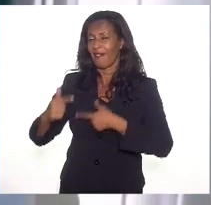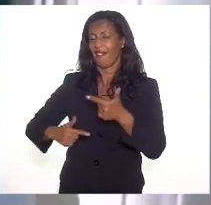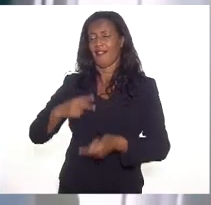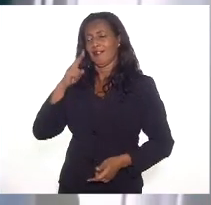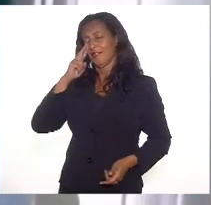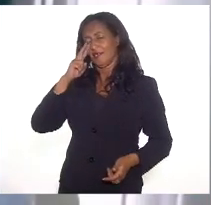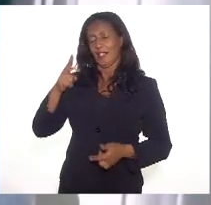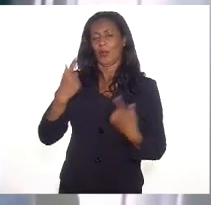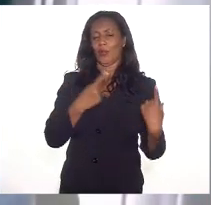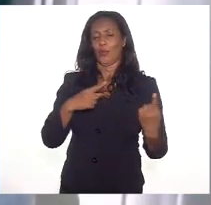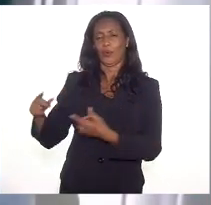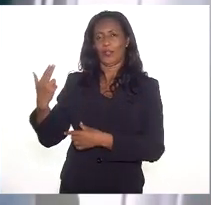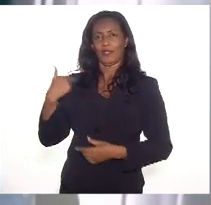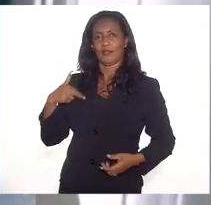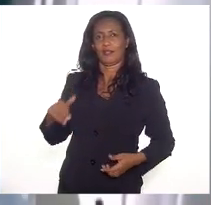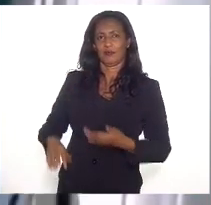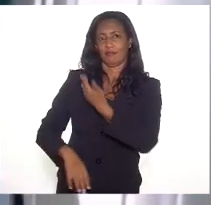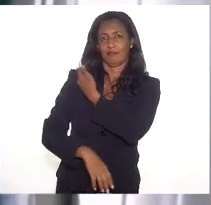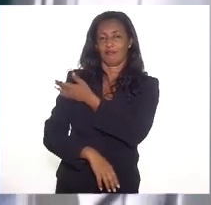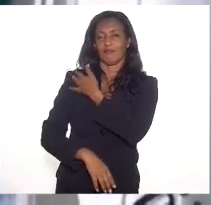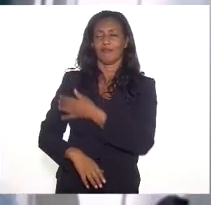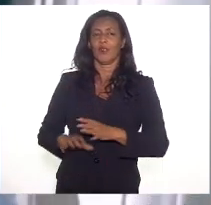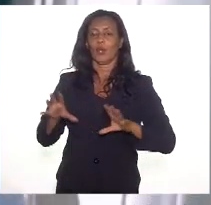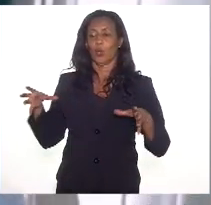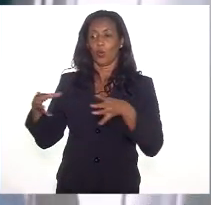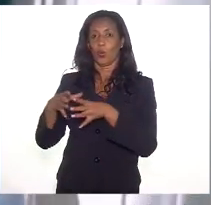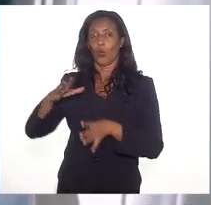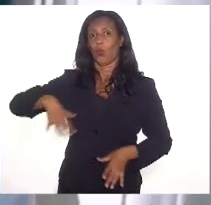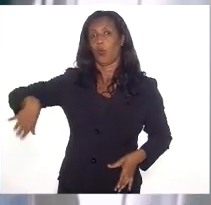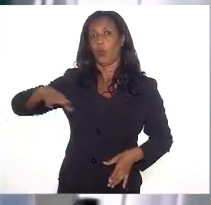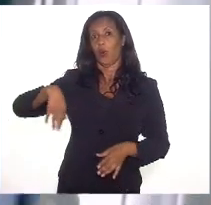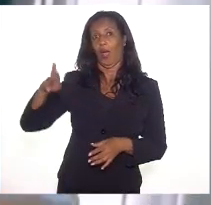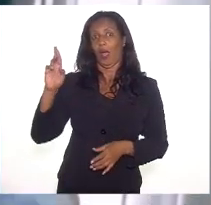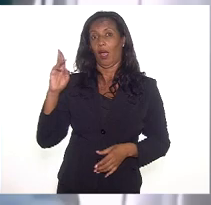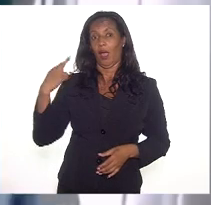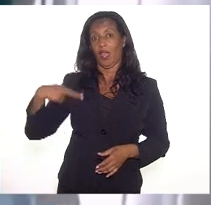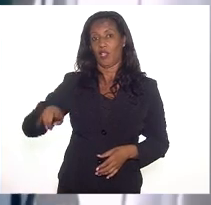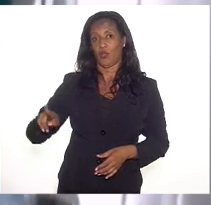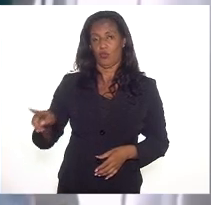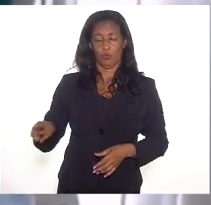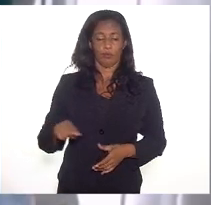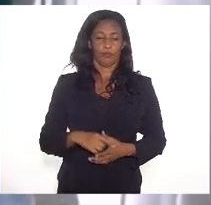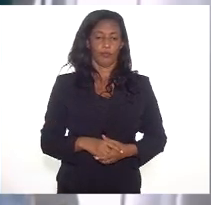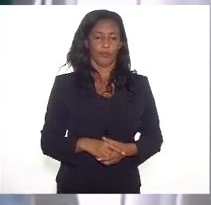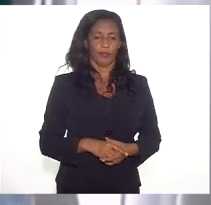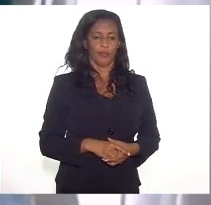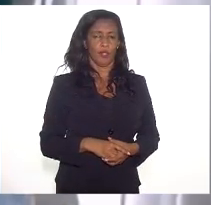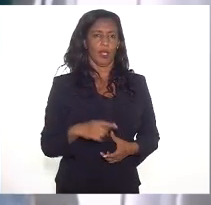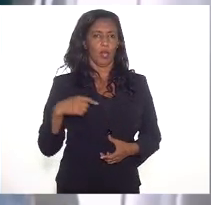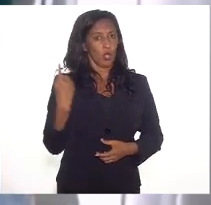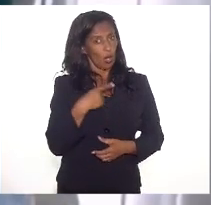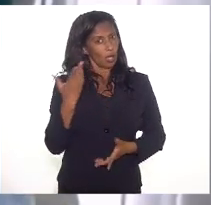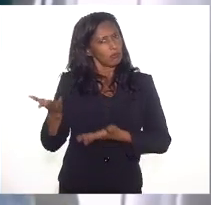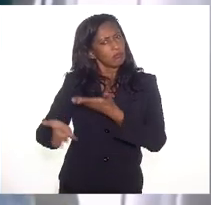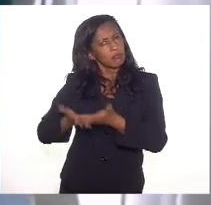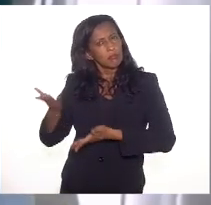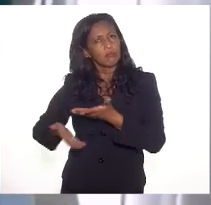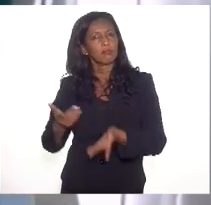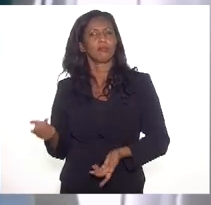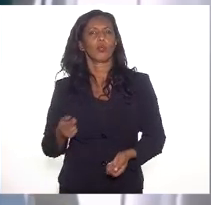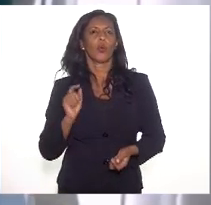enfrentamento à intolerância, discriminações, inclusive no campo religioso. Estamos tratando daquilo que eu chamo, presidente Jair